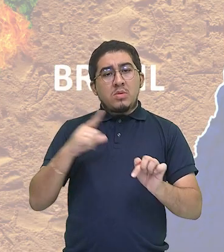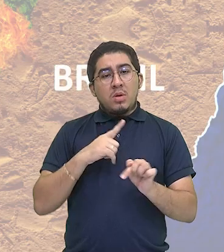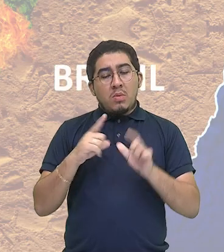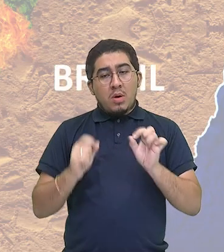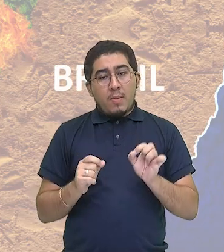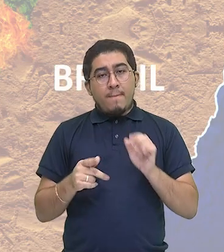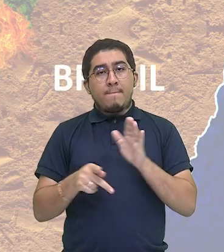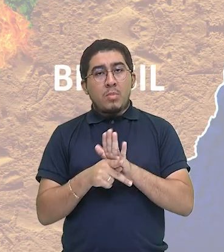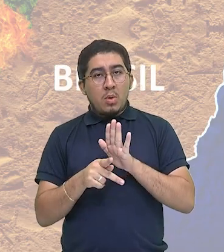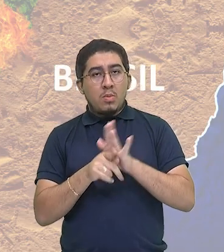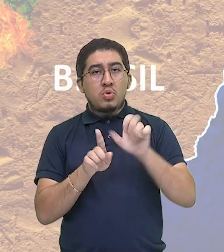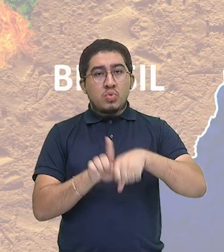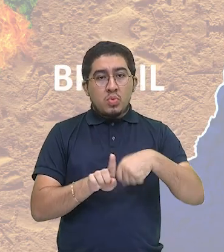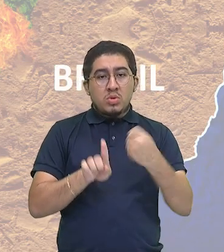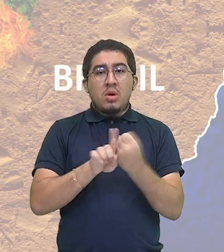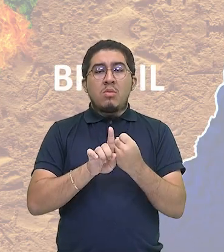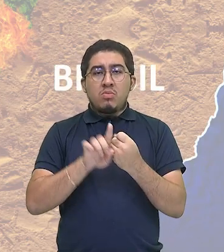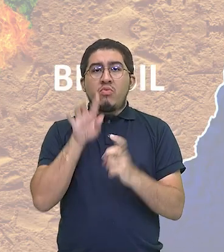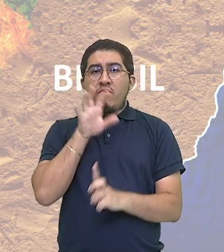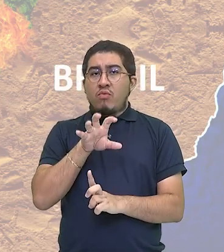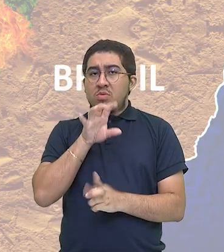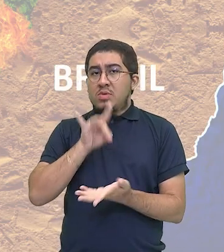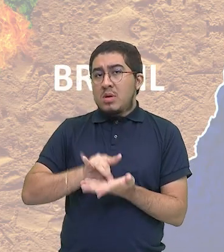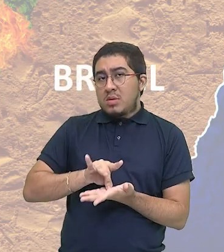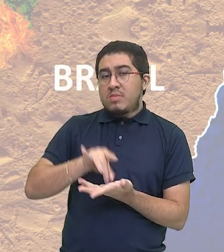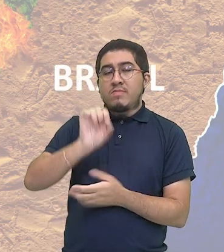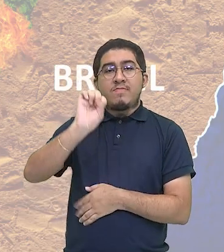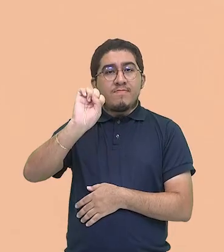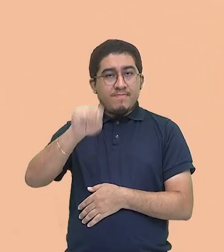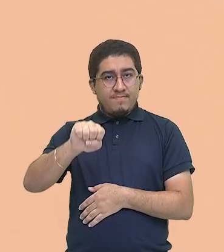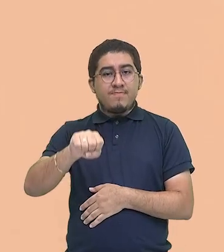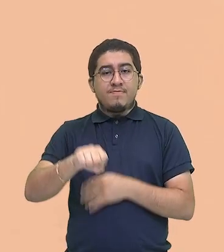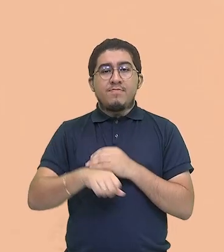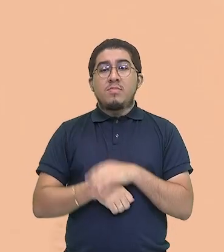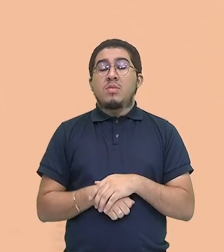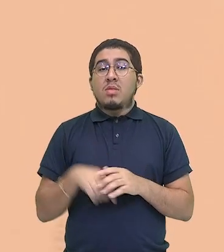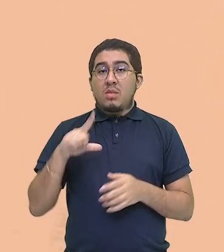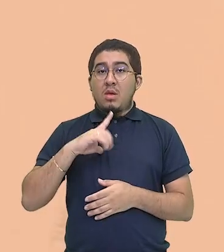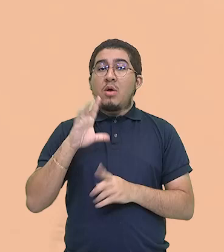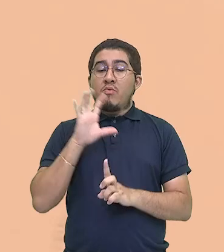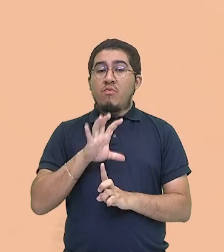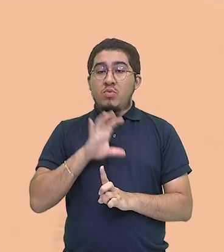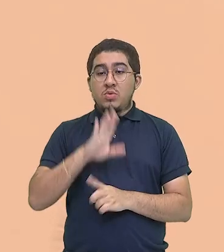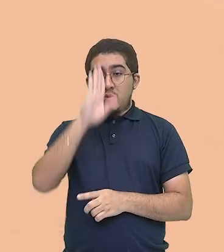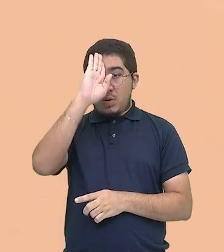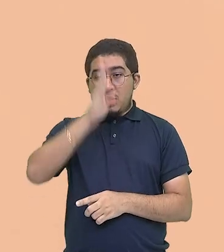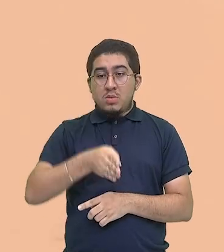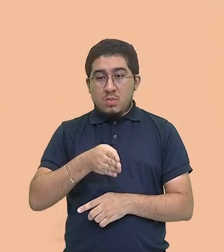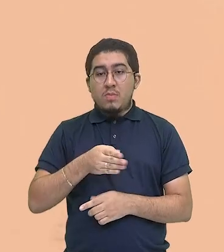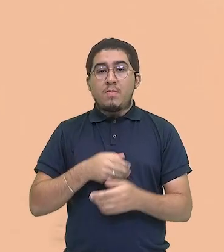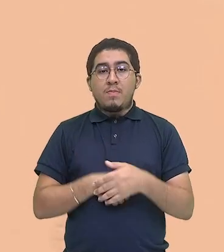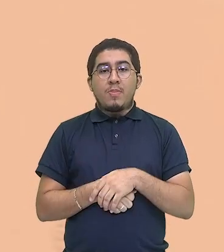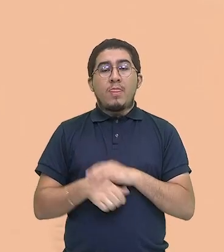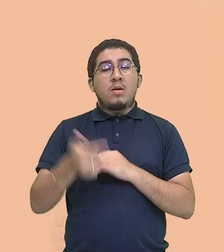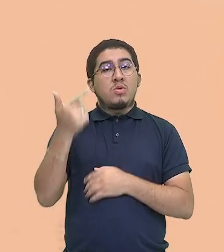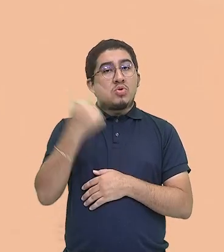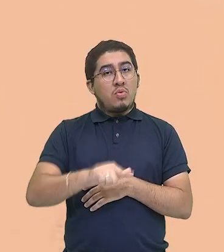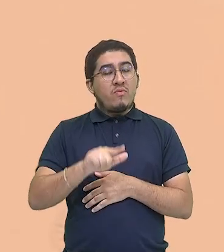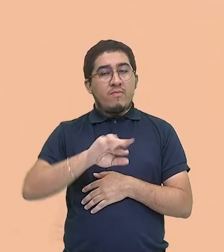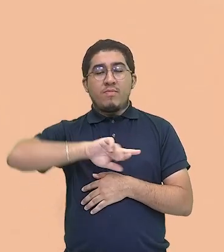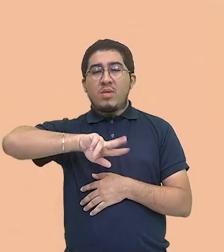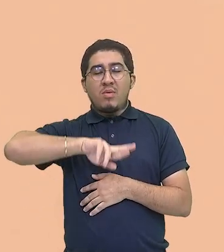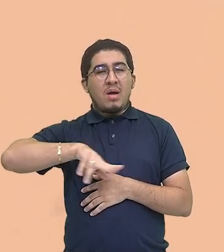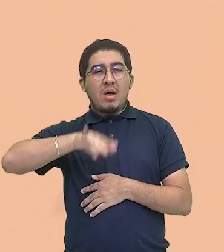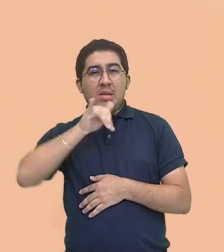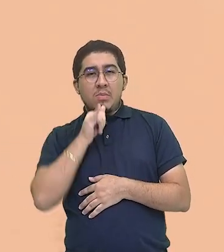reprodução social, é afetado? Sim, ele é afetado. Mais uma vez, não estamos dizendo